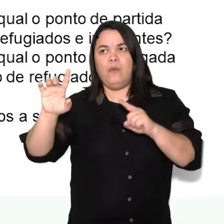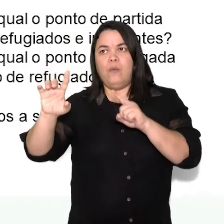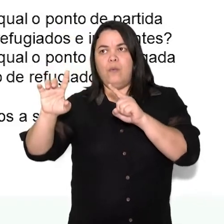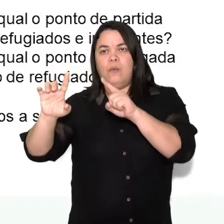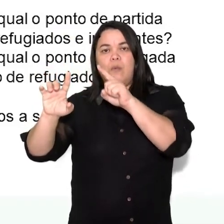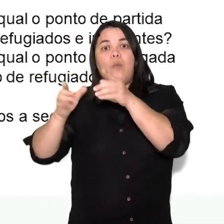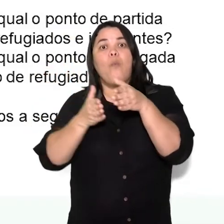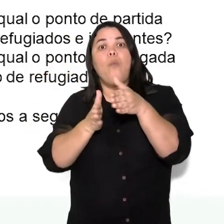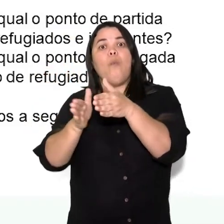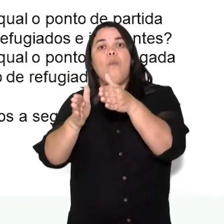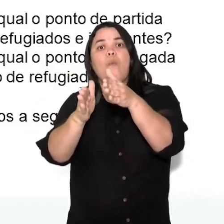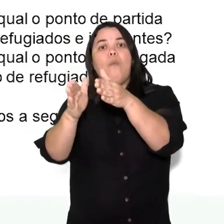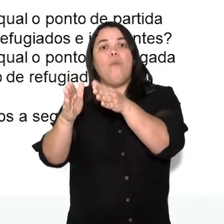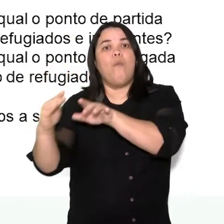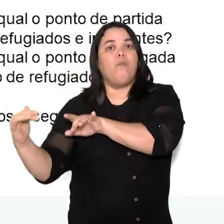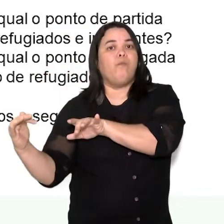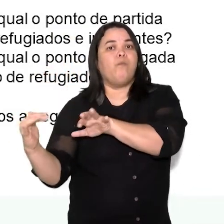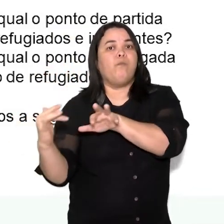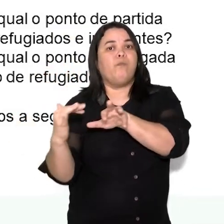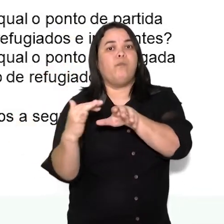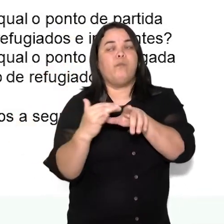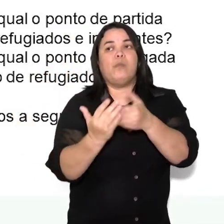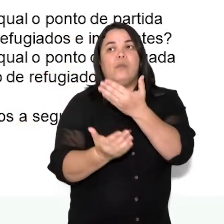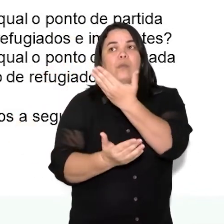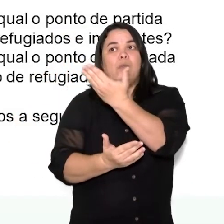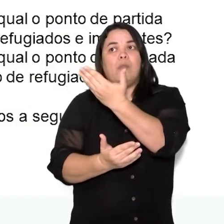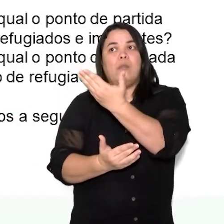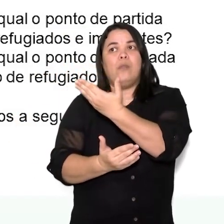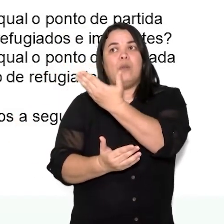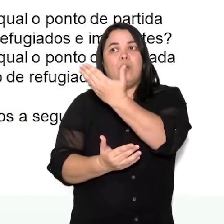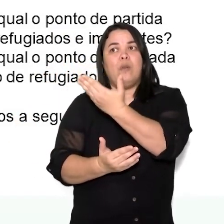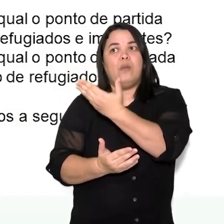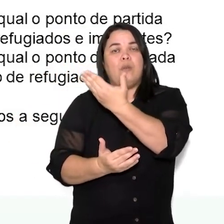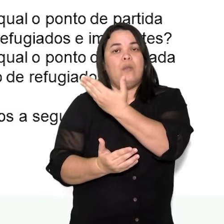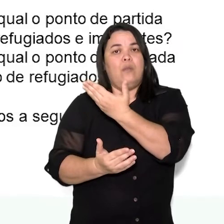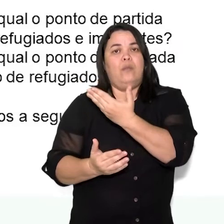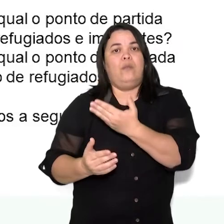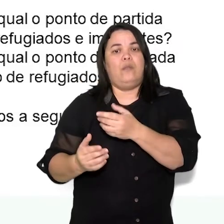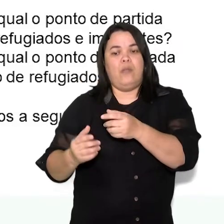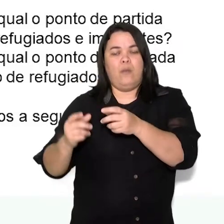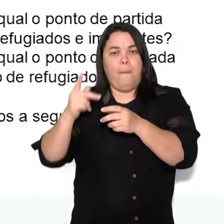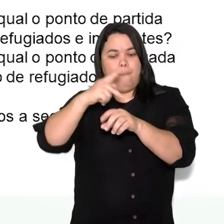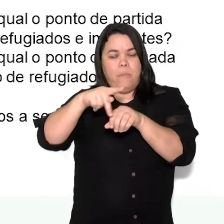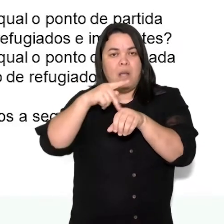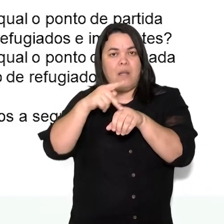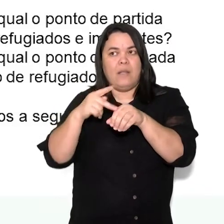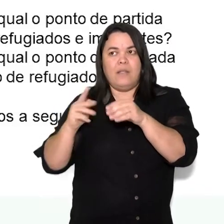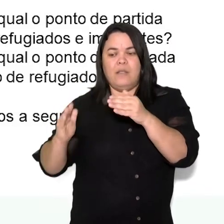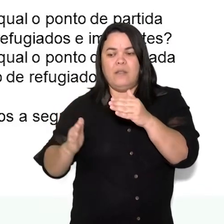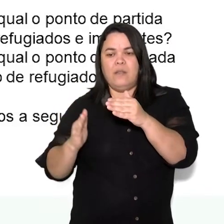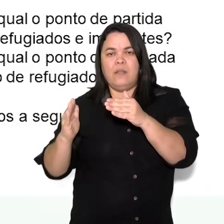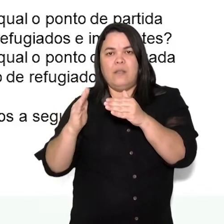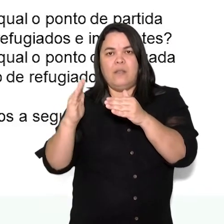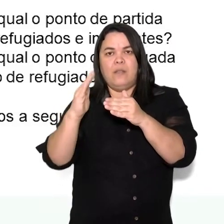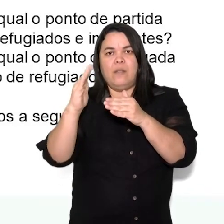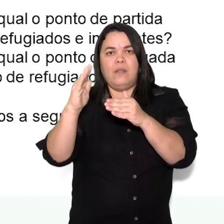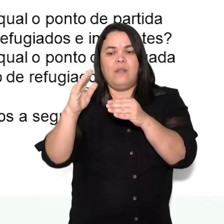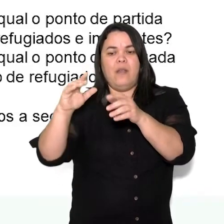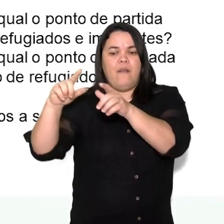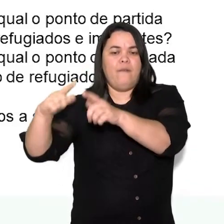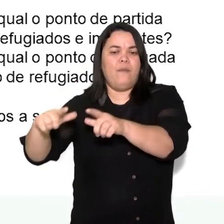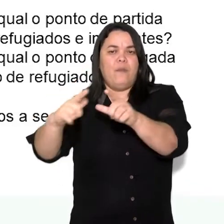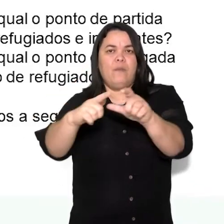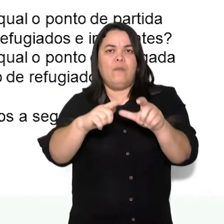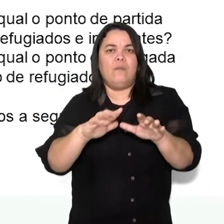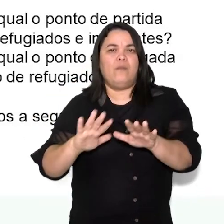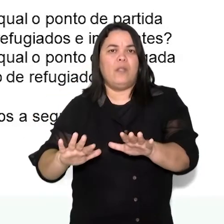Europa Ocidental. Tunísia e Turquia são pontos intermediários por onde eles passam, né? E acabam permanecendo nesses países. Letra